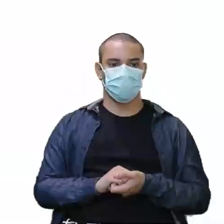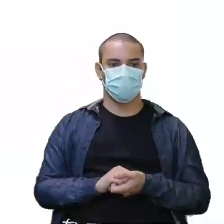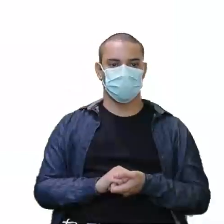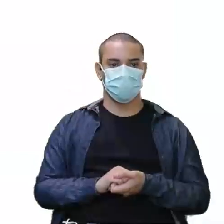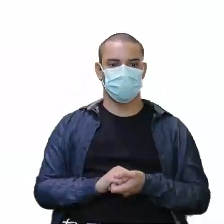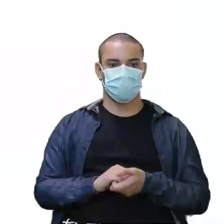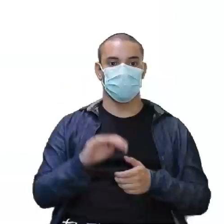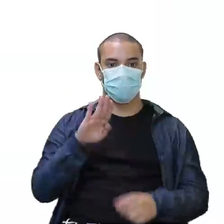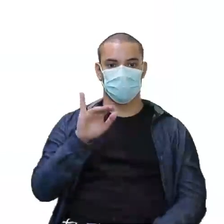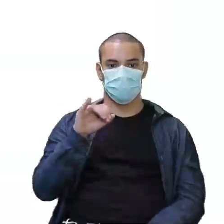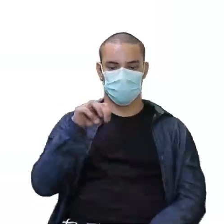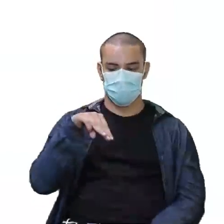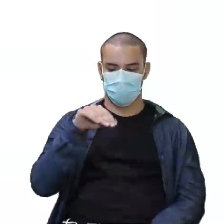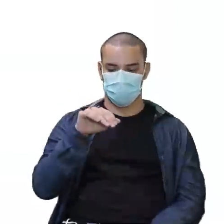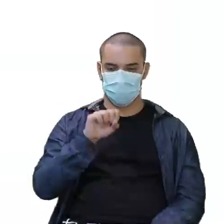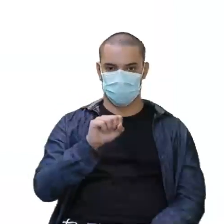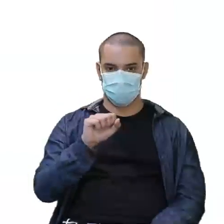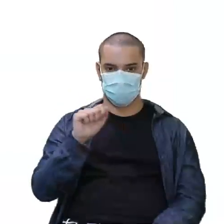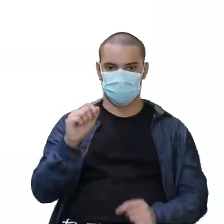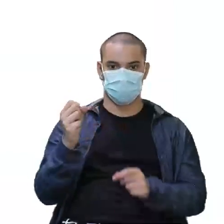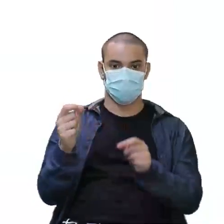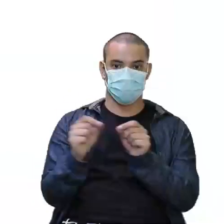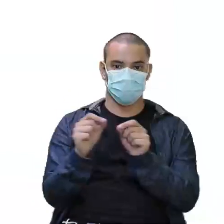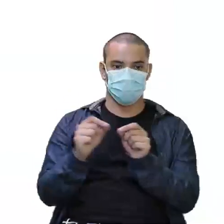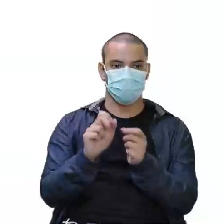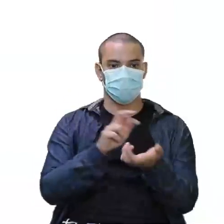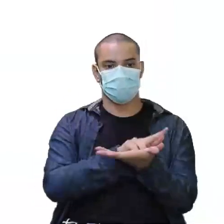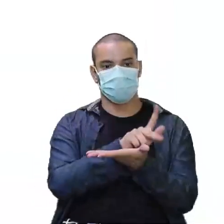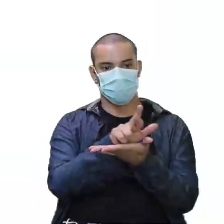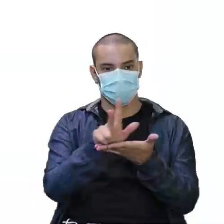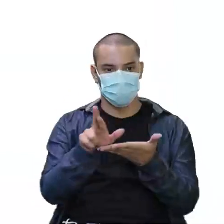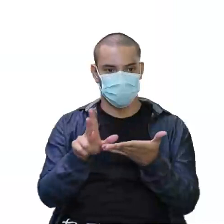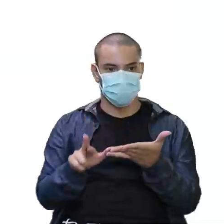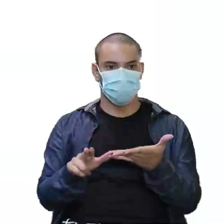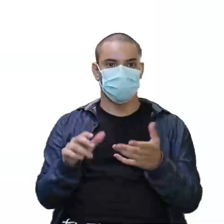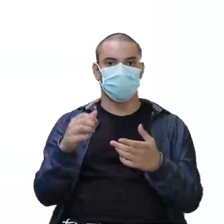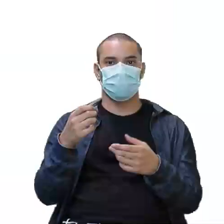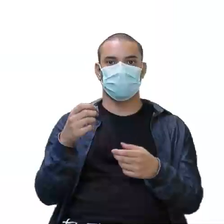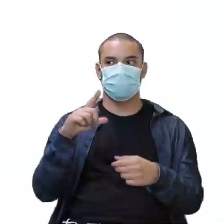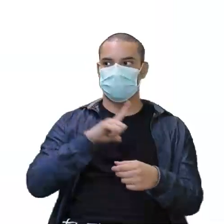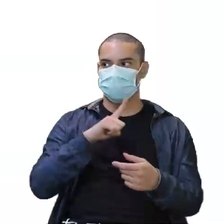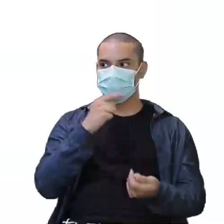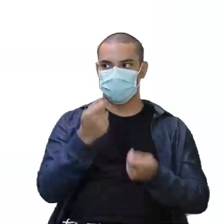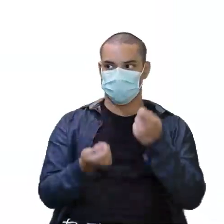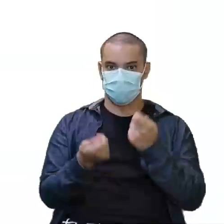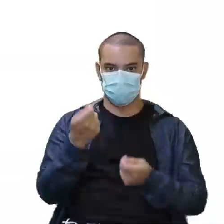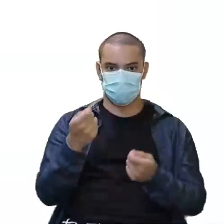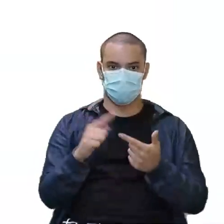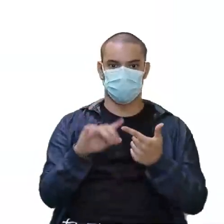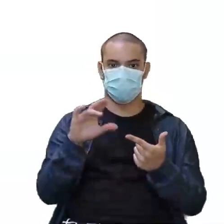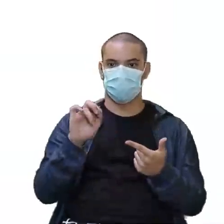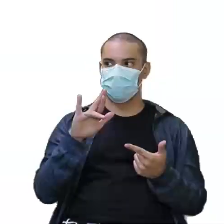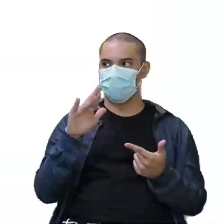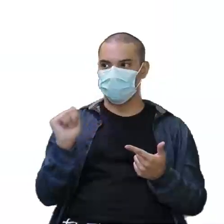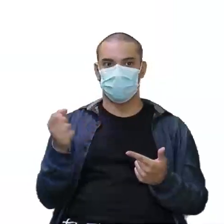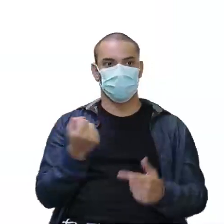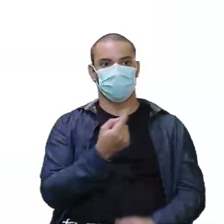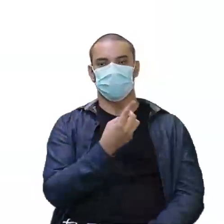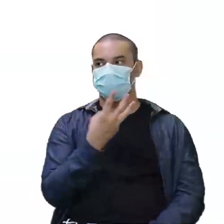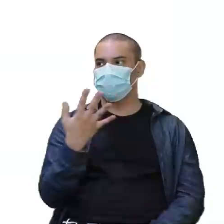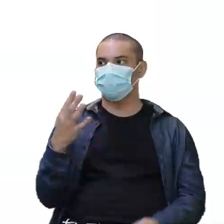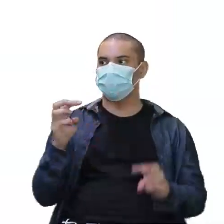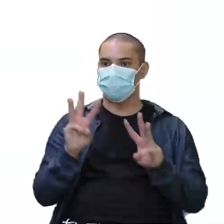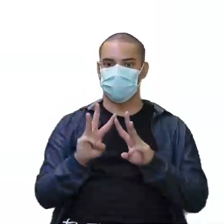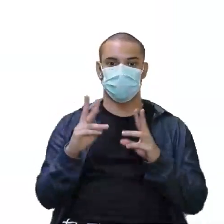Então, a pirâmide de biomassa, construída com várias variáveis de peso seco, valor calórico e quantidade de